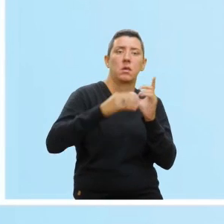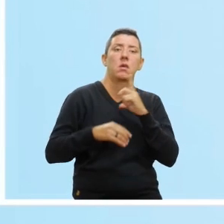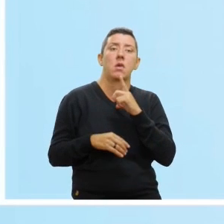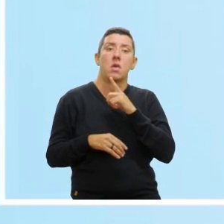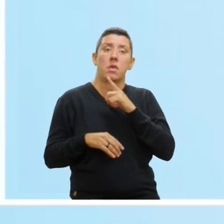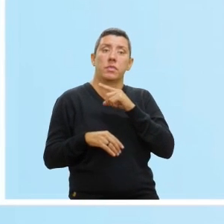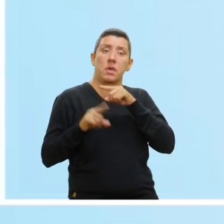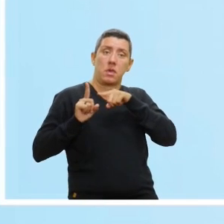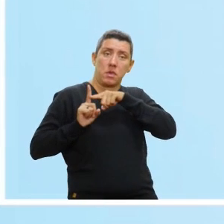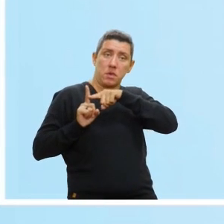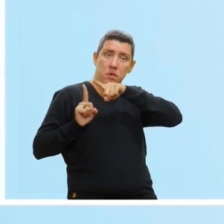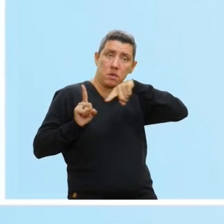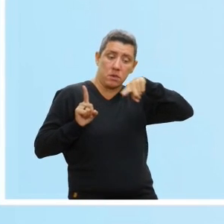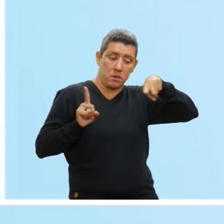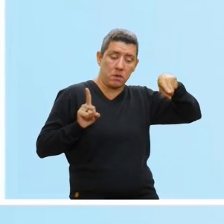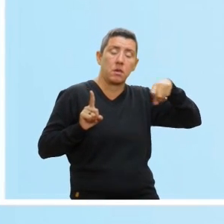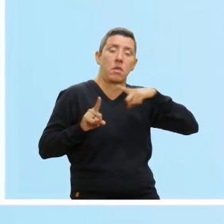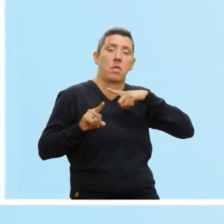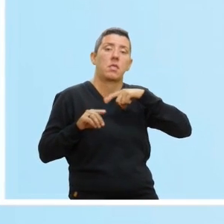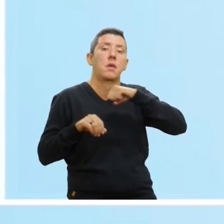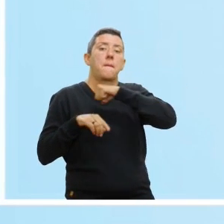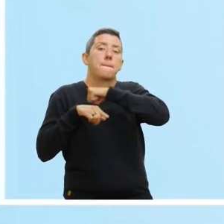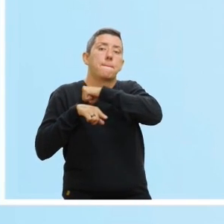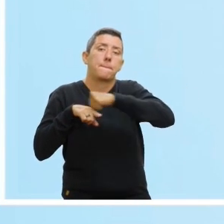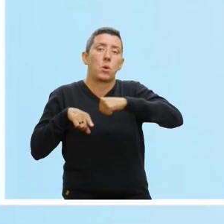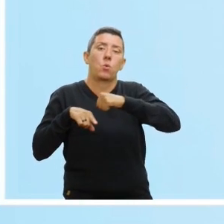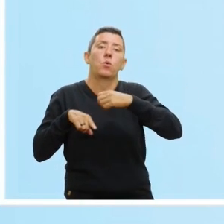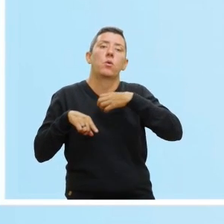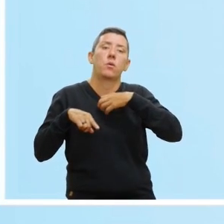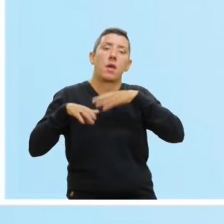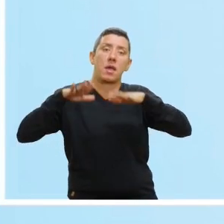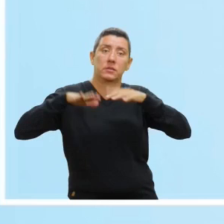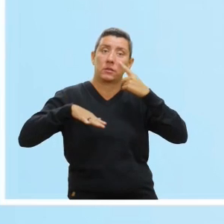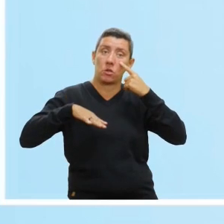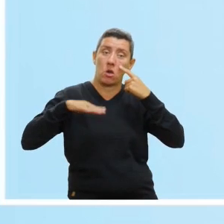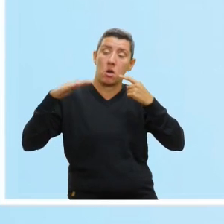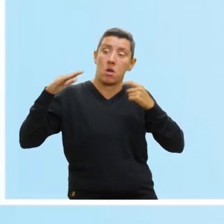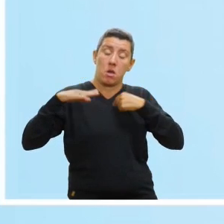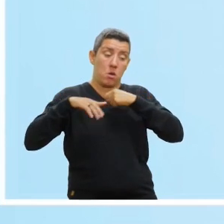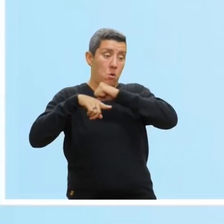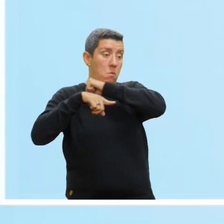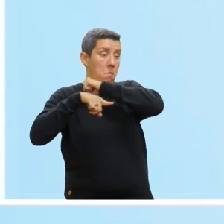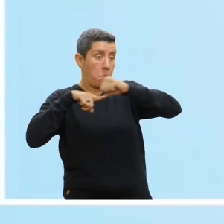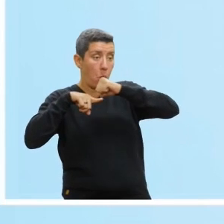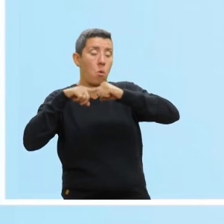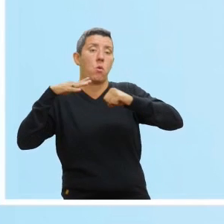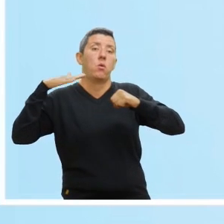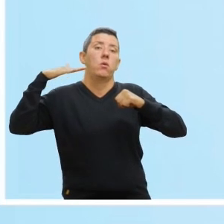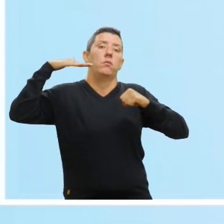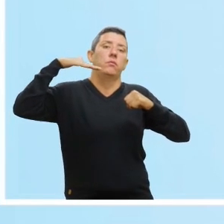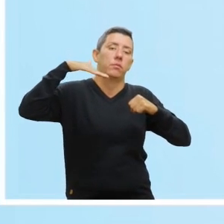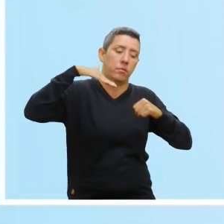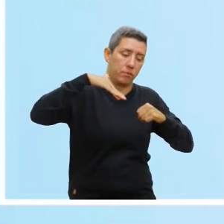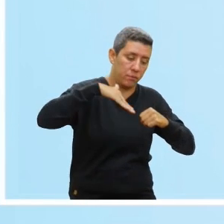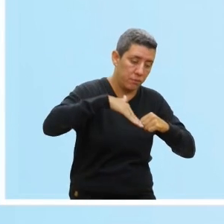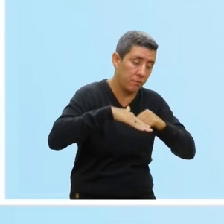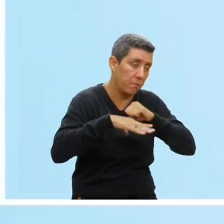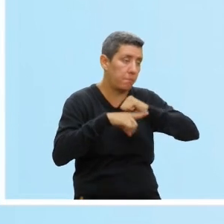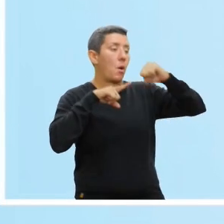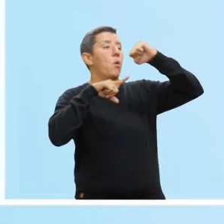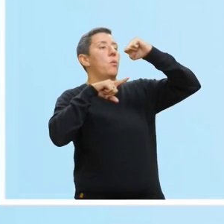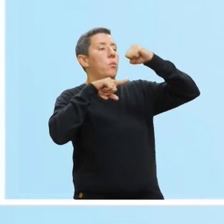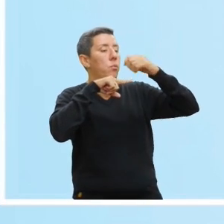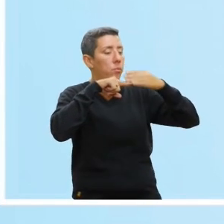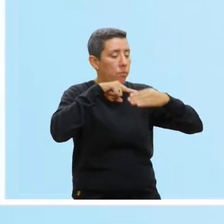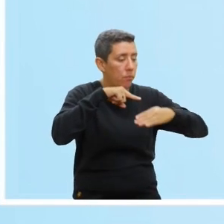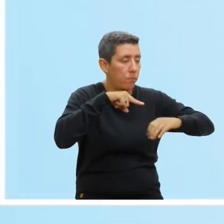Então, a potência ao longo da fibra, tem a atenuação da fibra, ela vai caindo. Então você amplifica, a potência vai caindo ao longo da fibra, você amplifica, ela vai